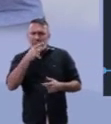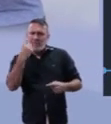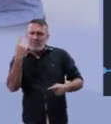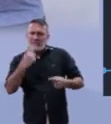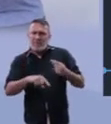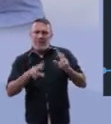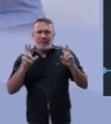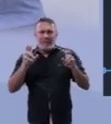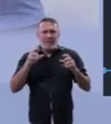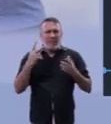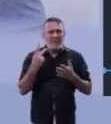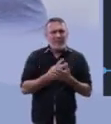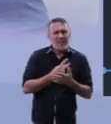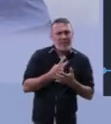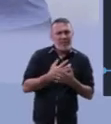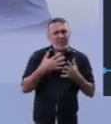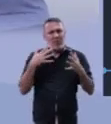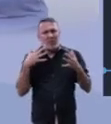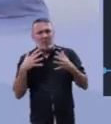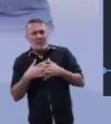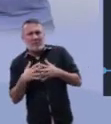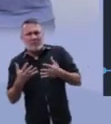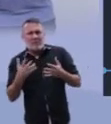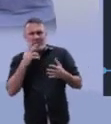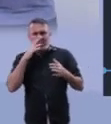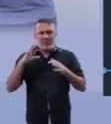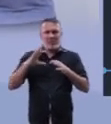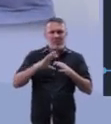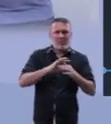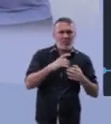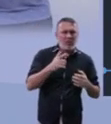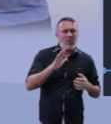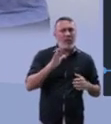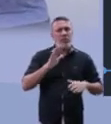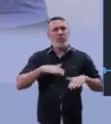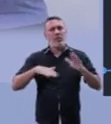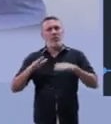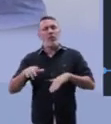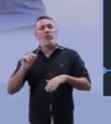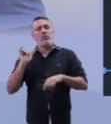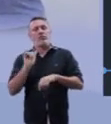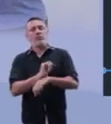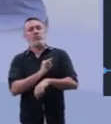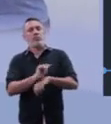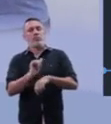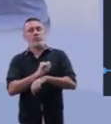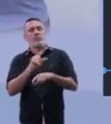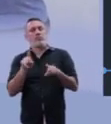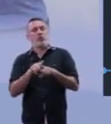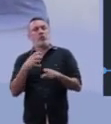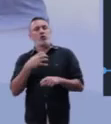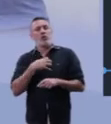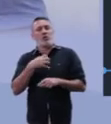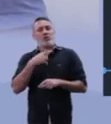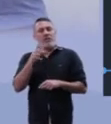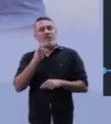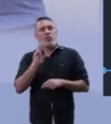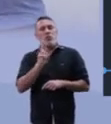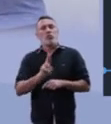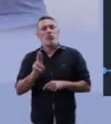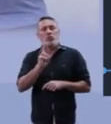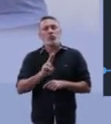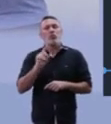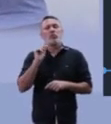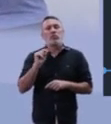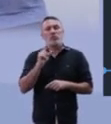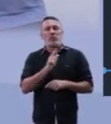vezes parece que o uso não é pertinente, nem articulado, mas depende muito da estratégia, da forma que você